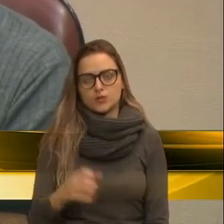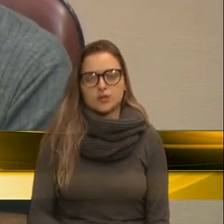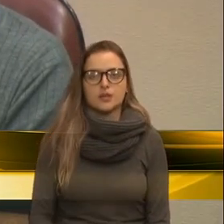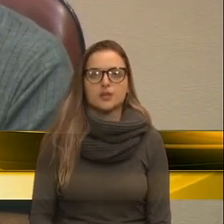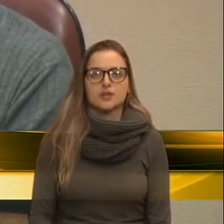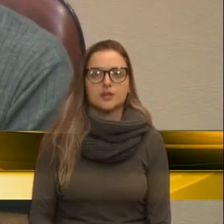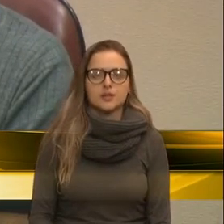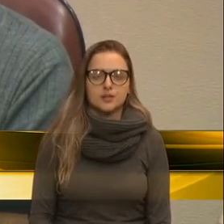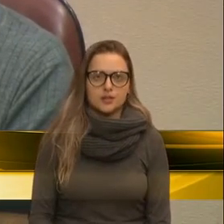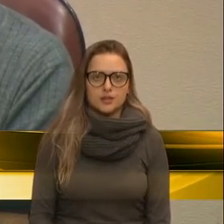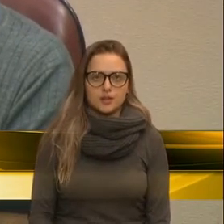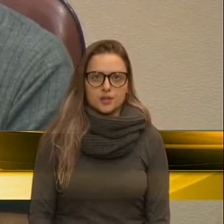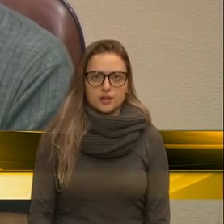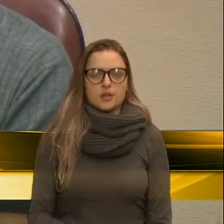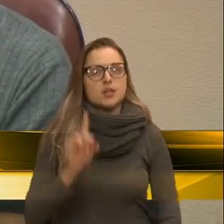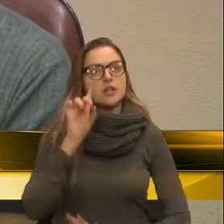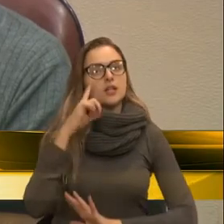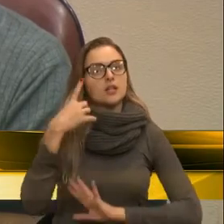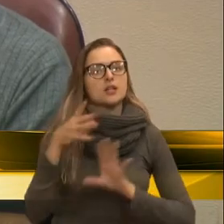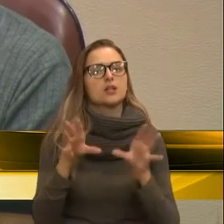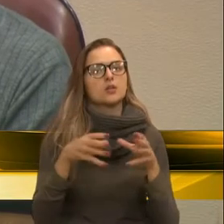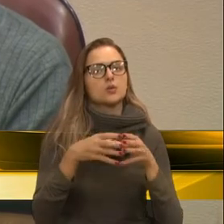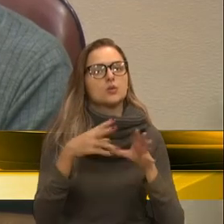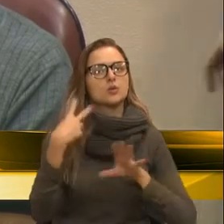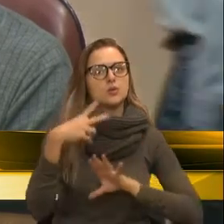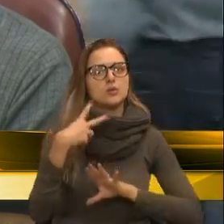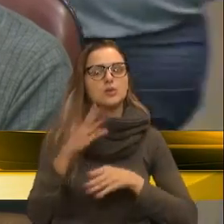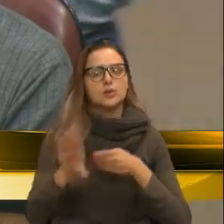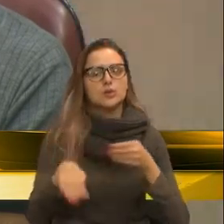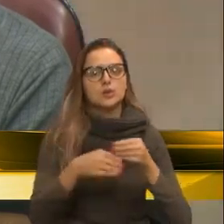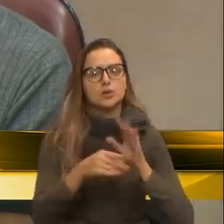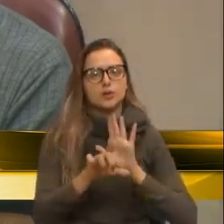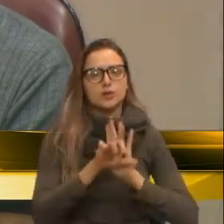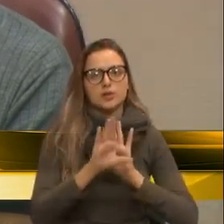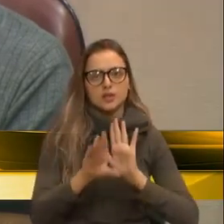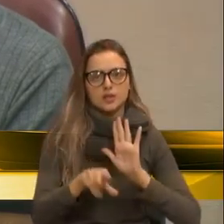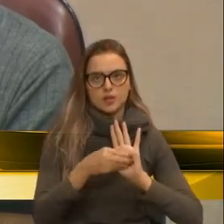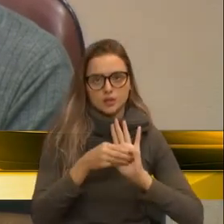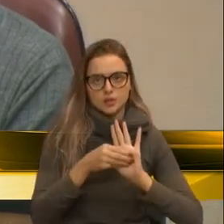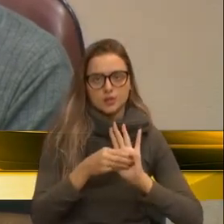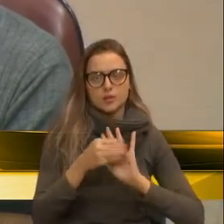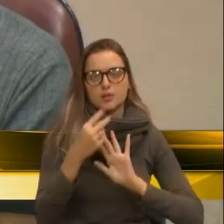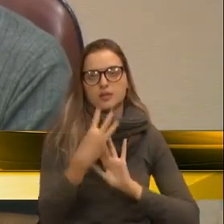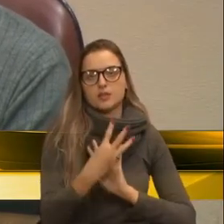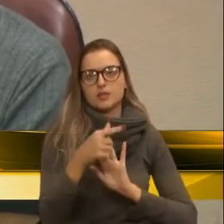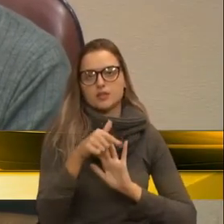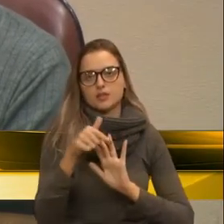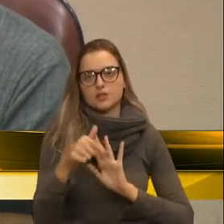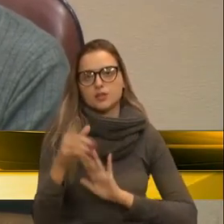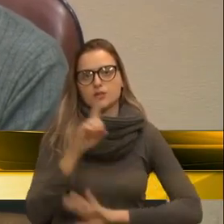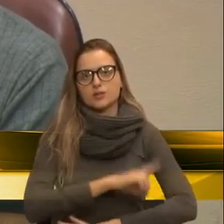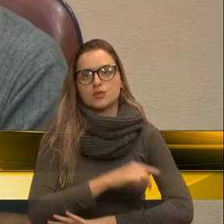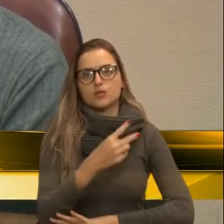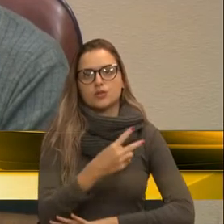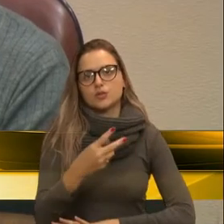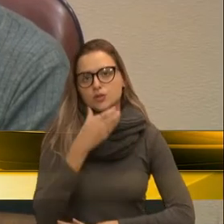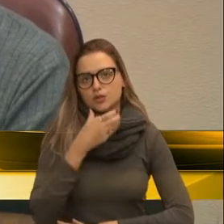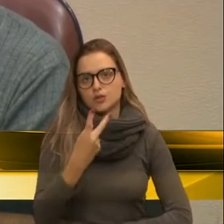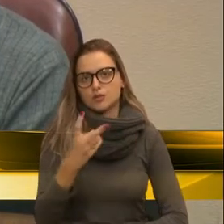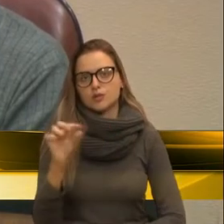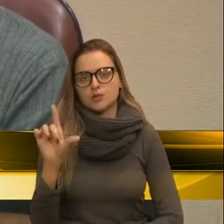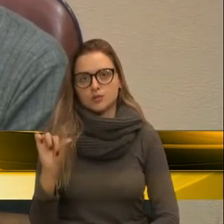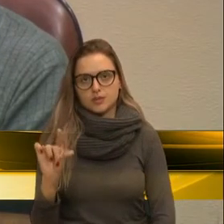214/2018, de autoria coletiva, que acresce dispositivo à lei complementar 377, de 22 de dezembro de